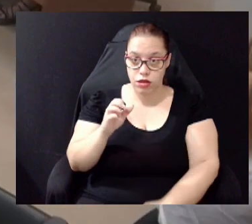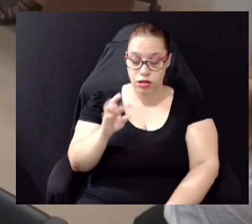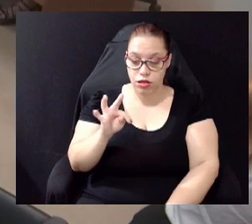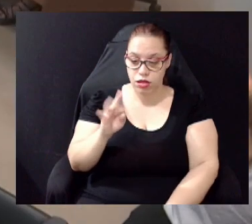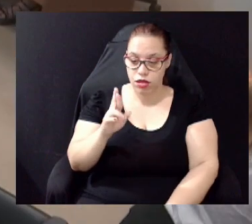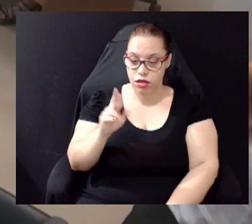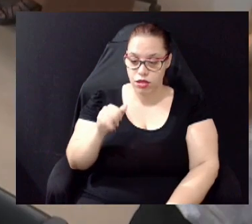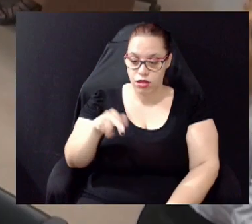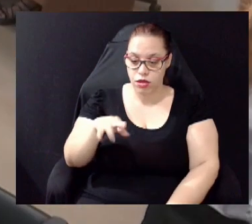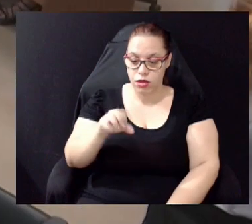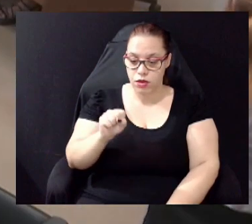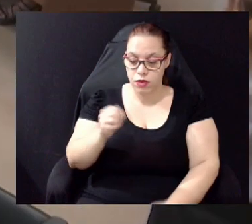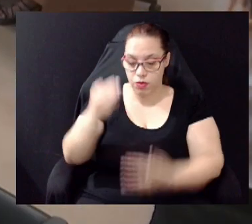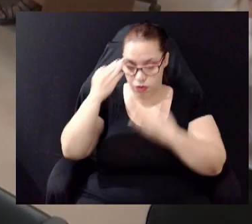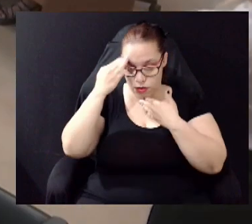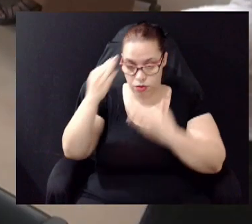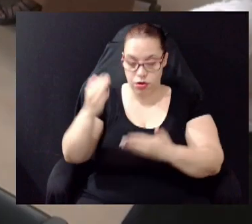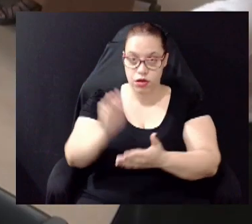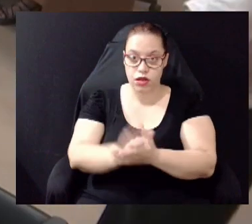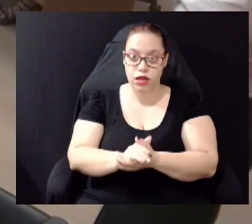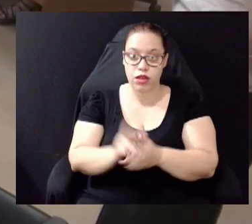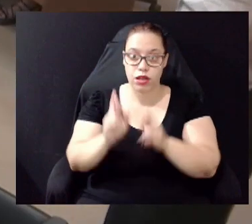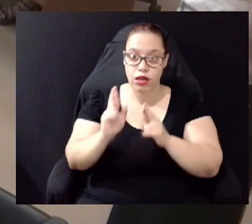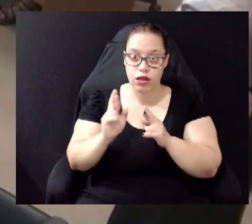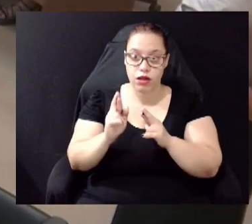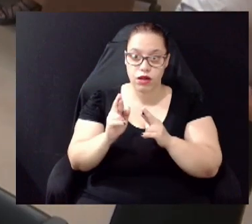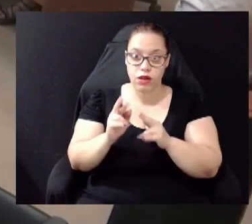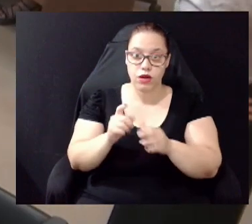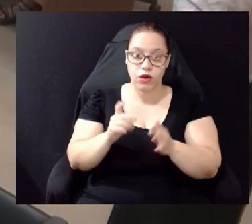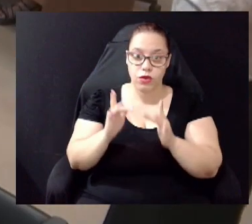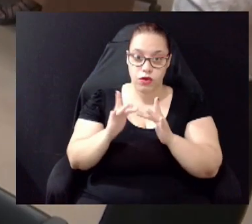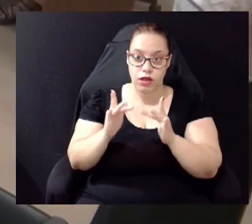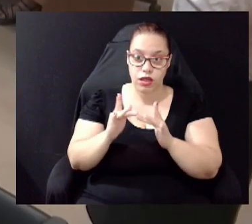Muito obrigada. Espero que a gente mantenha esse contato.